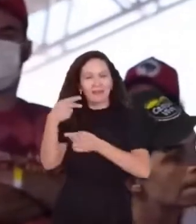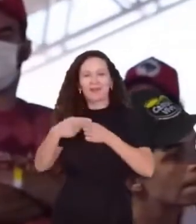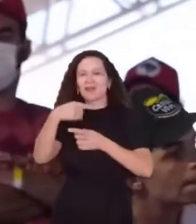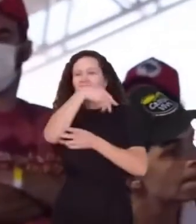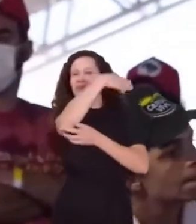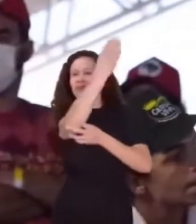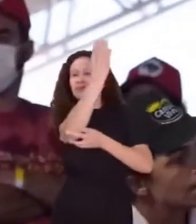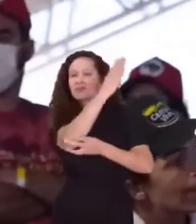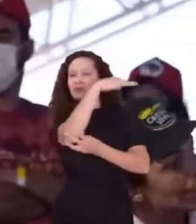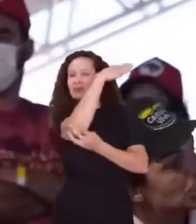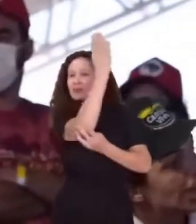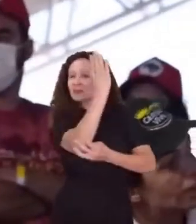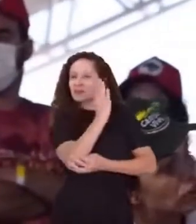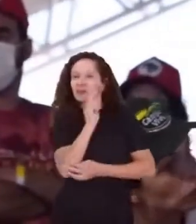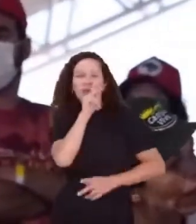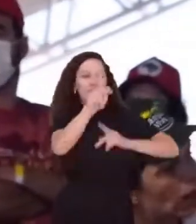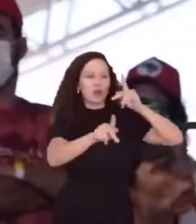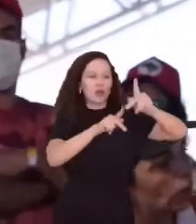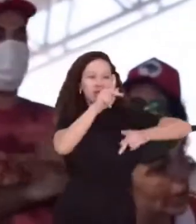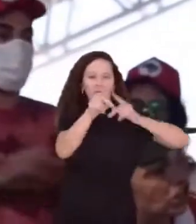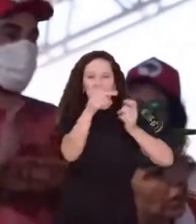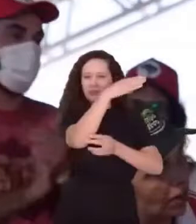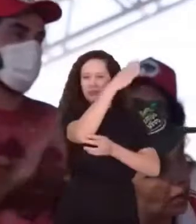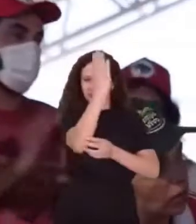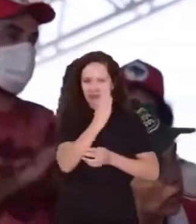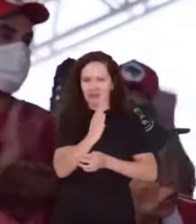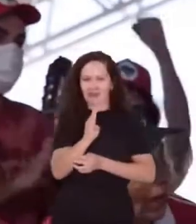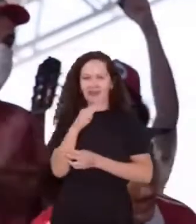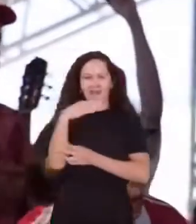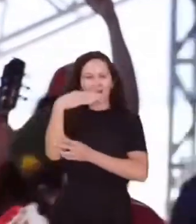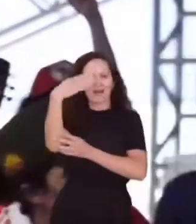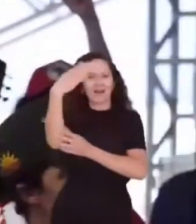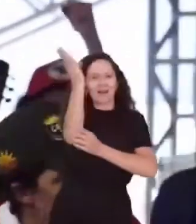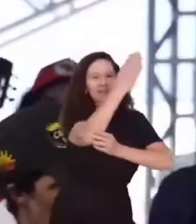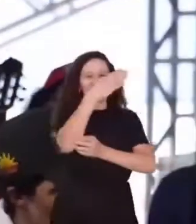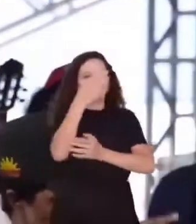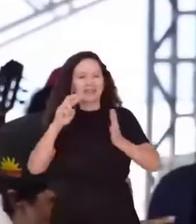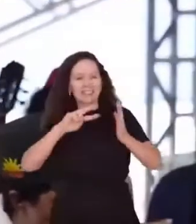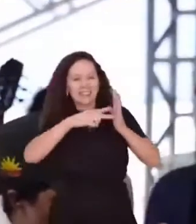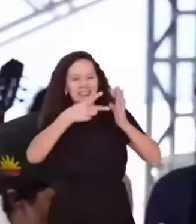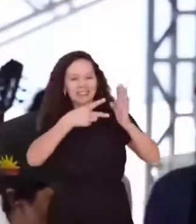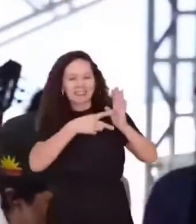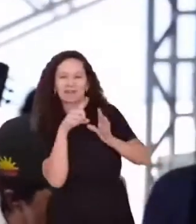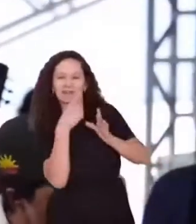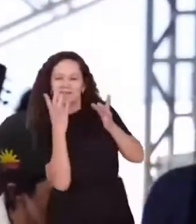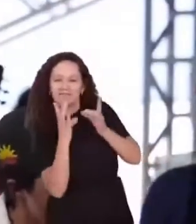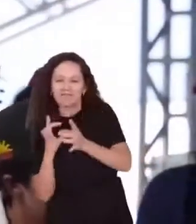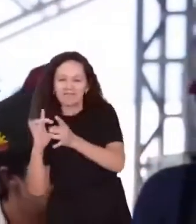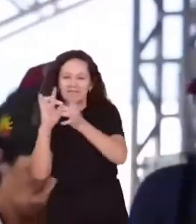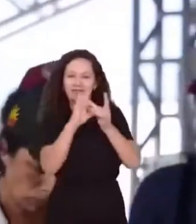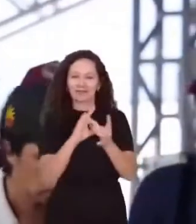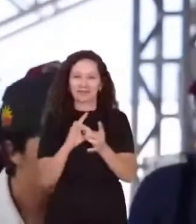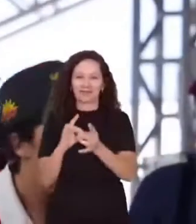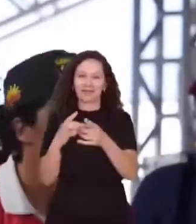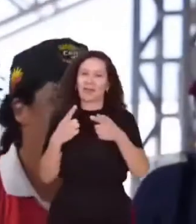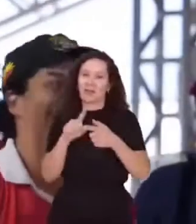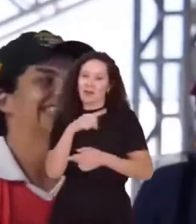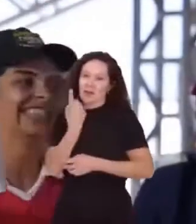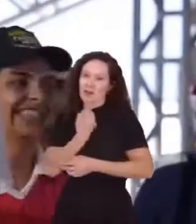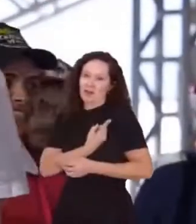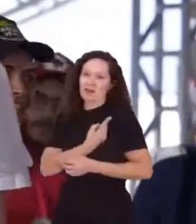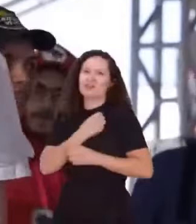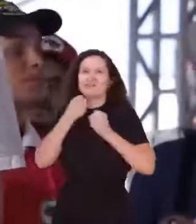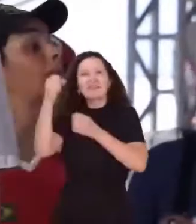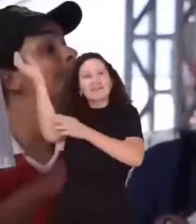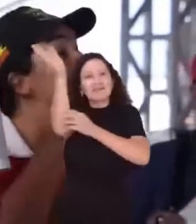povo brasileiro e ela é o sentido da unidade, sem deixar de levar as nossas bandeiras. Bem,